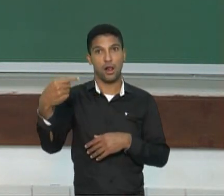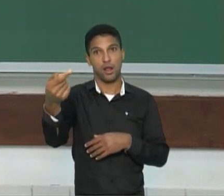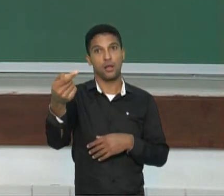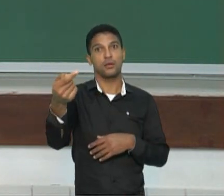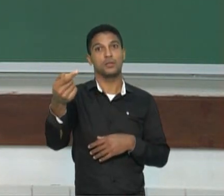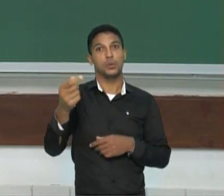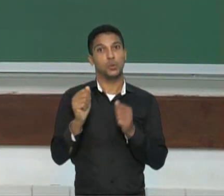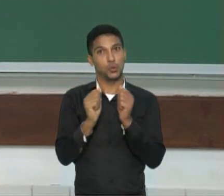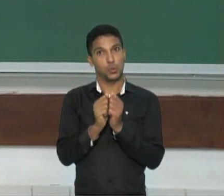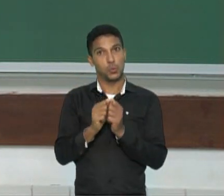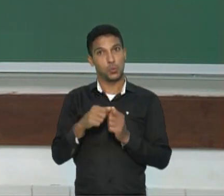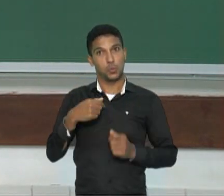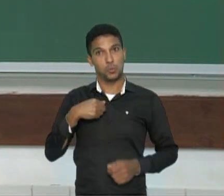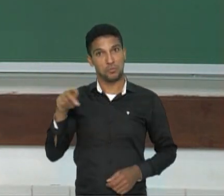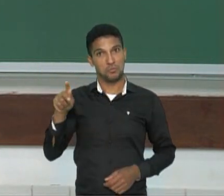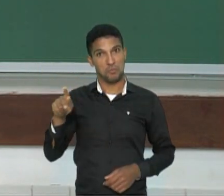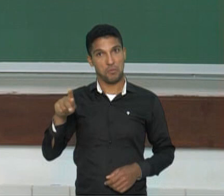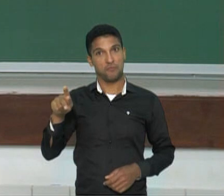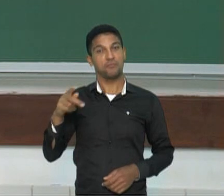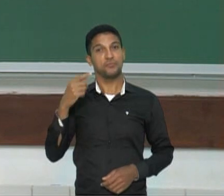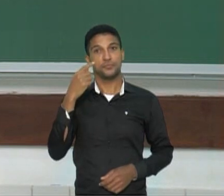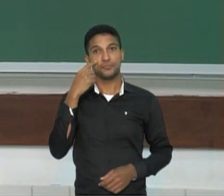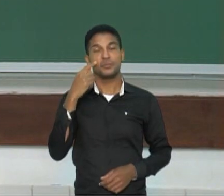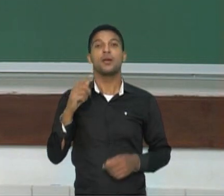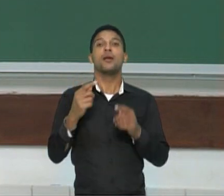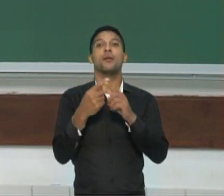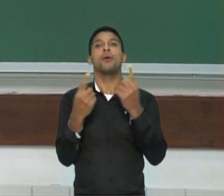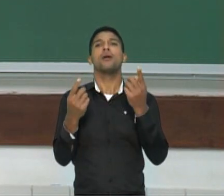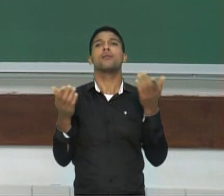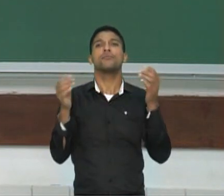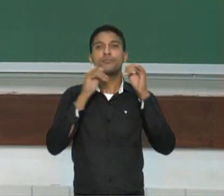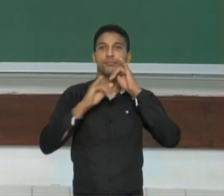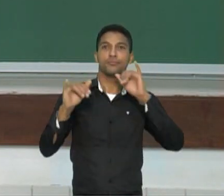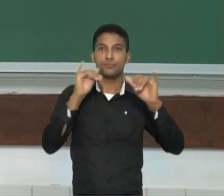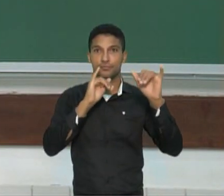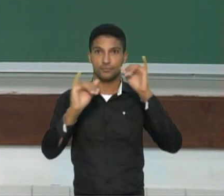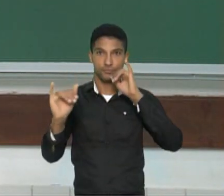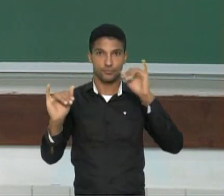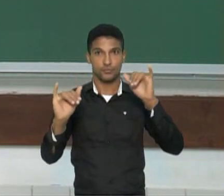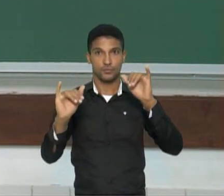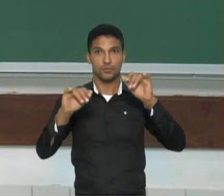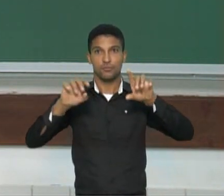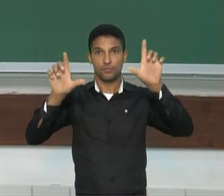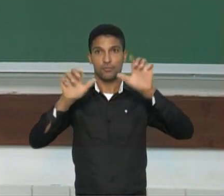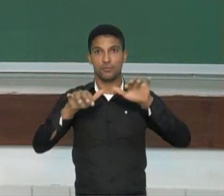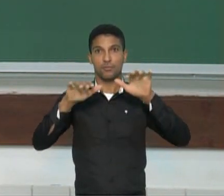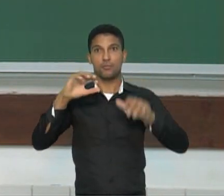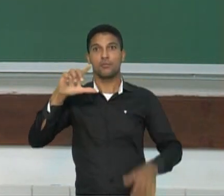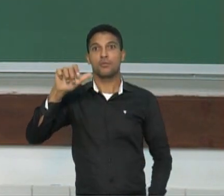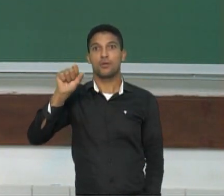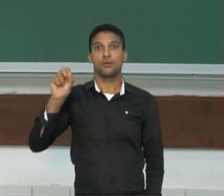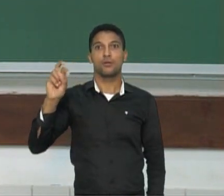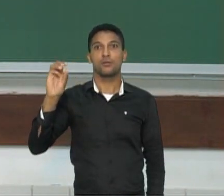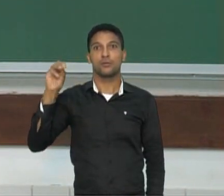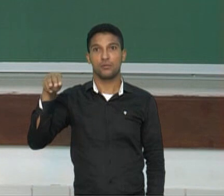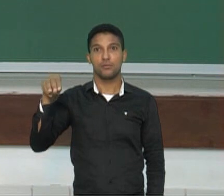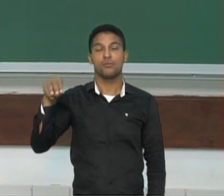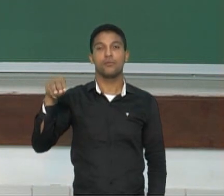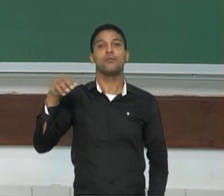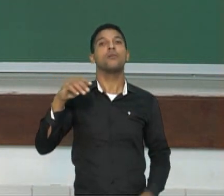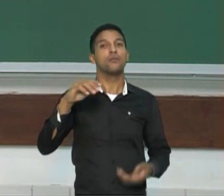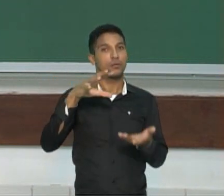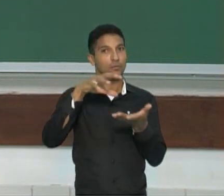aula de revisão. Antes, não esqueçam lá de fazer o registro de frequência lá, que vale como atividade também no Classroom, tá? E dúvidas,